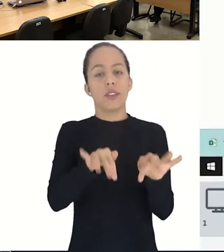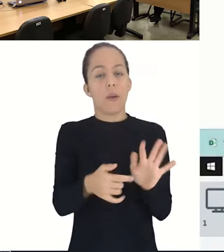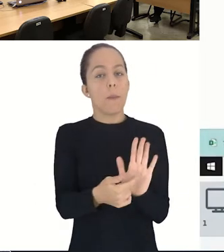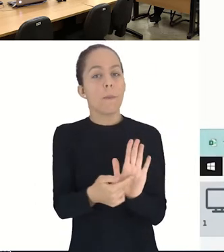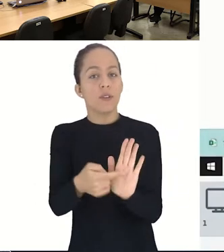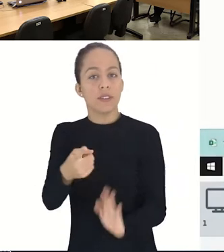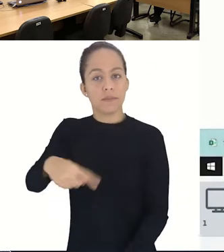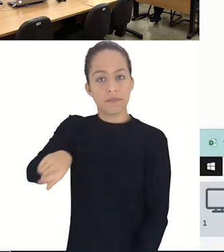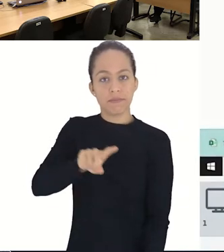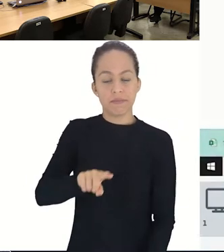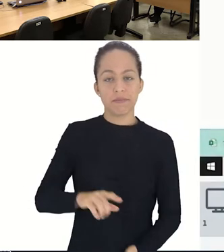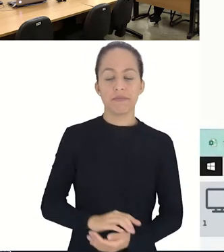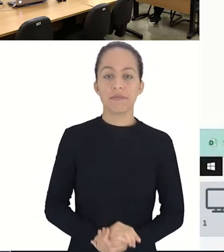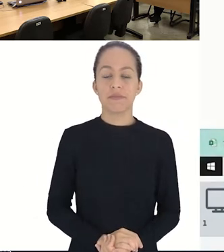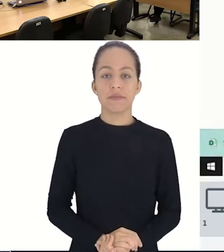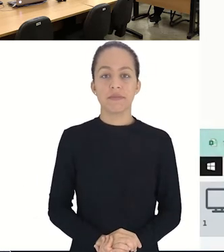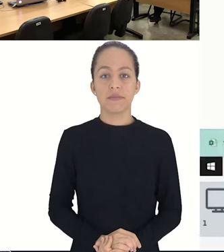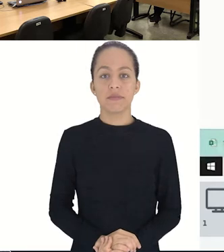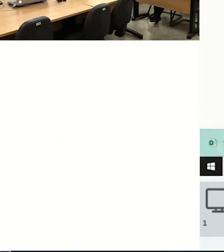lista.